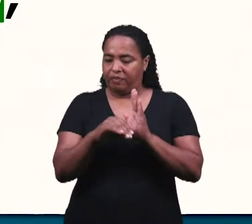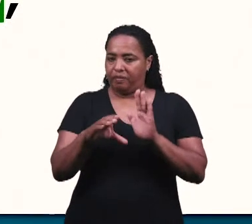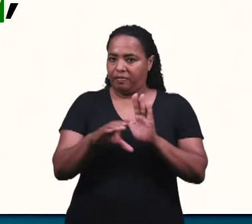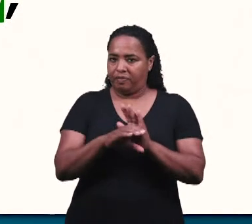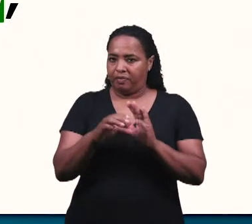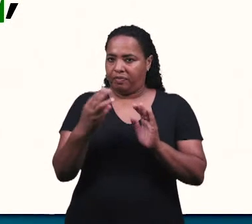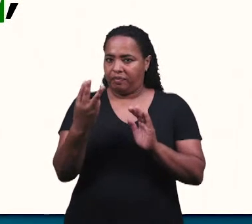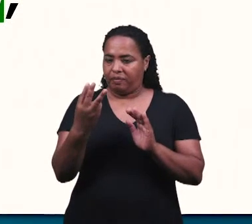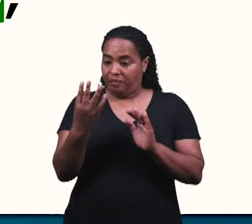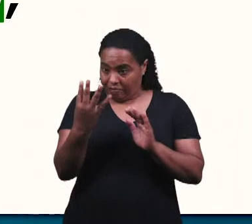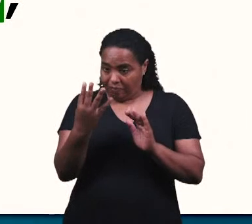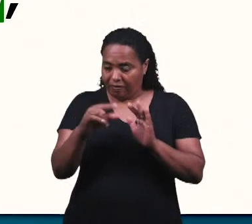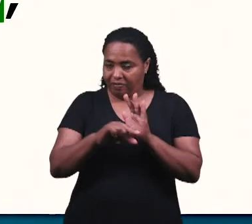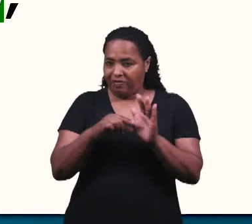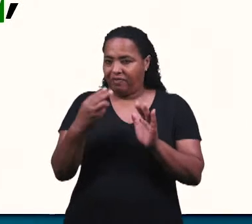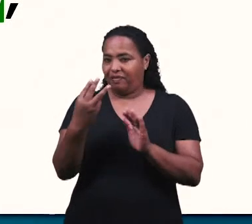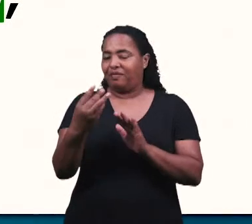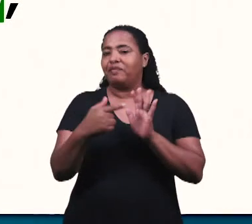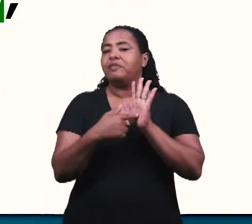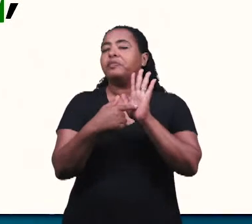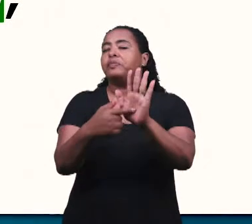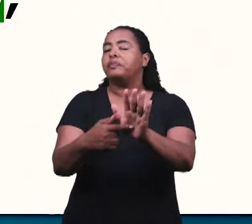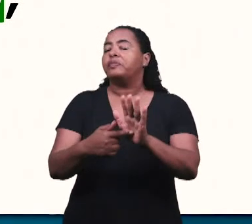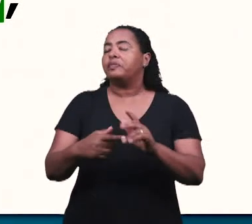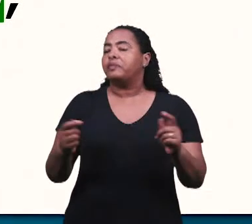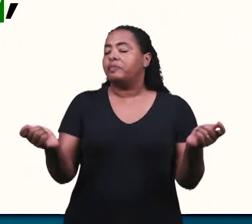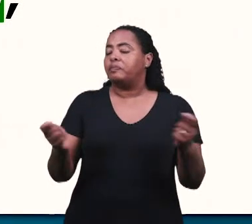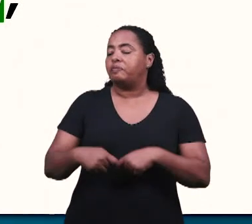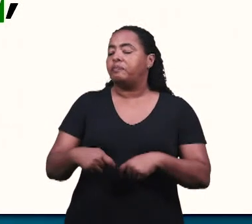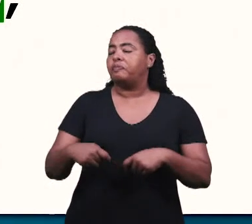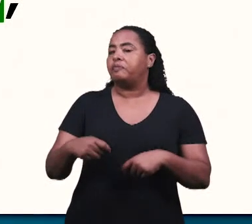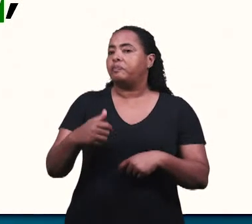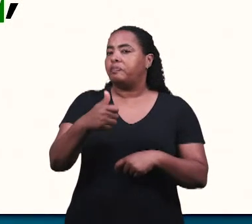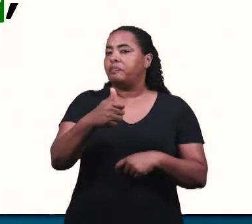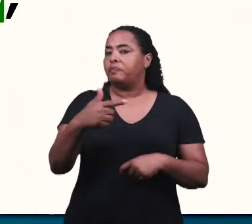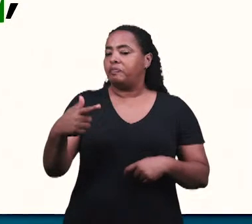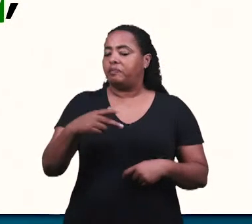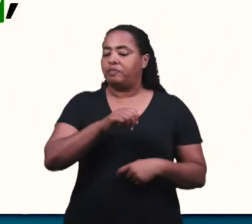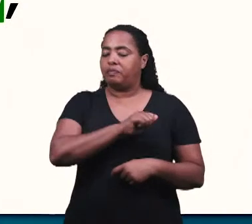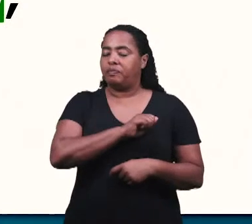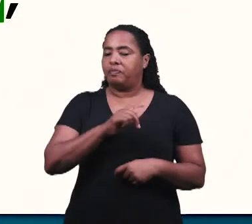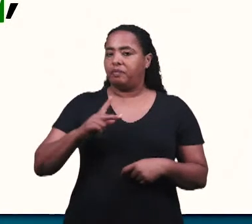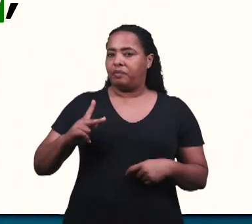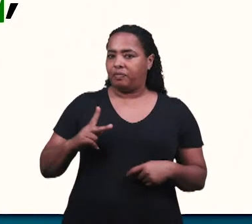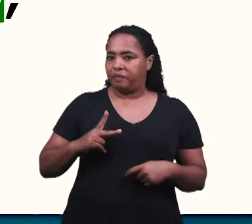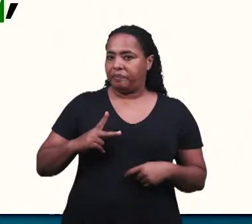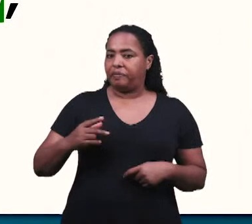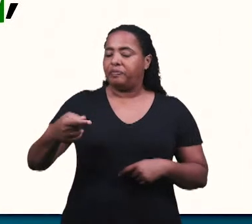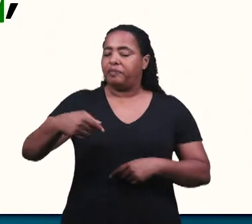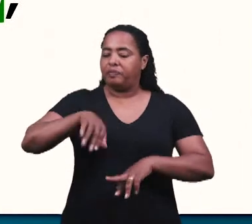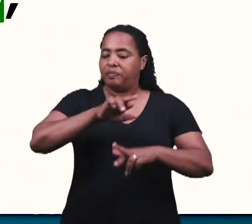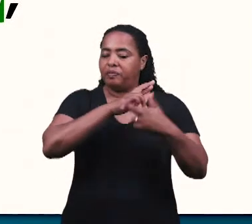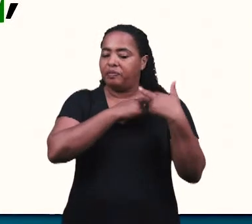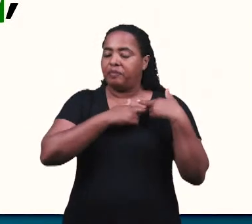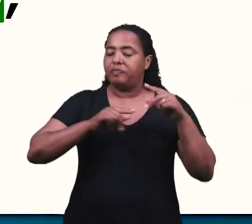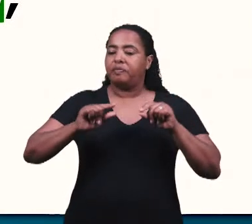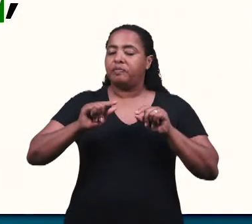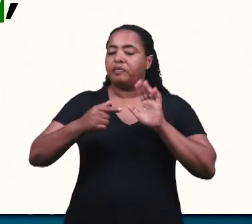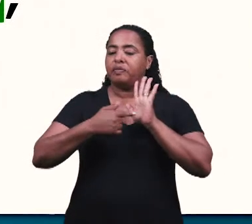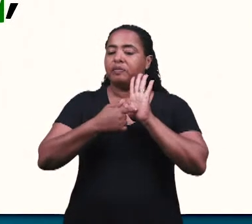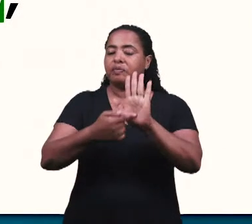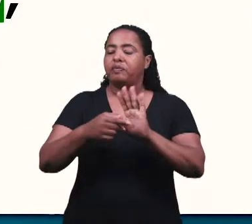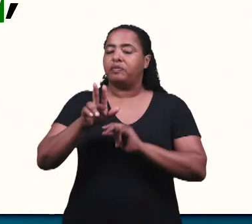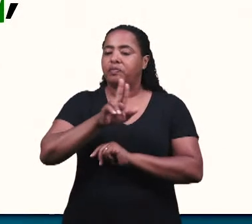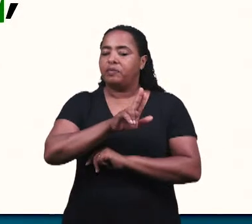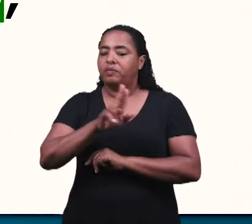3, profeticamente falam sobre os 12 apóstolos. Isso é uma afirmação. A nossa tarefa é: cite os